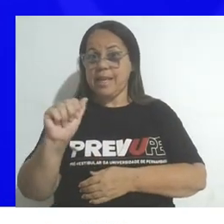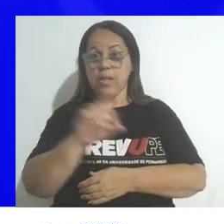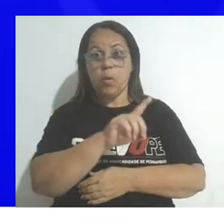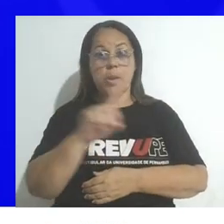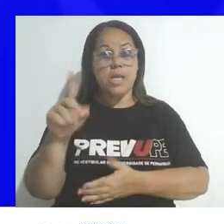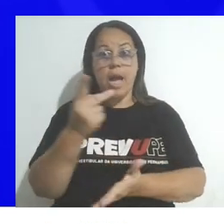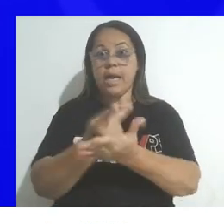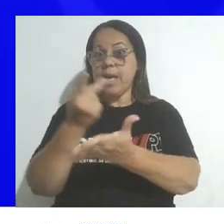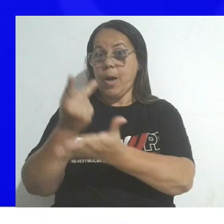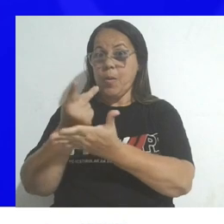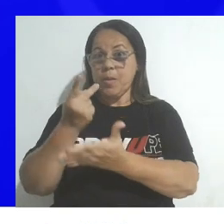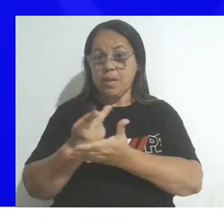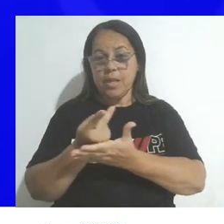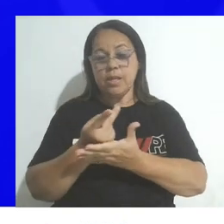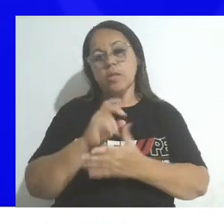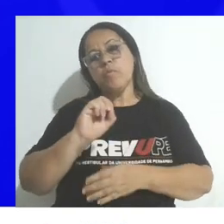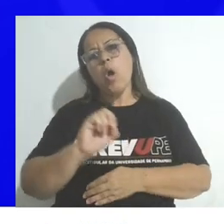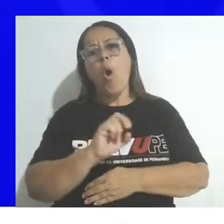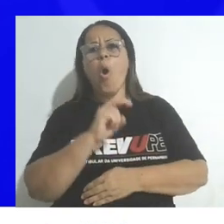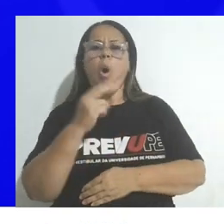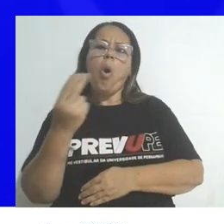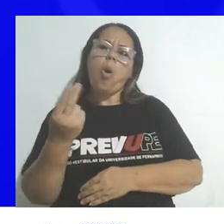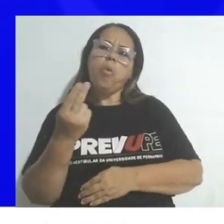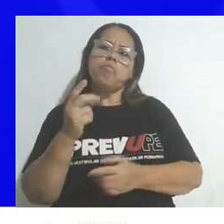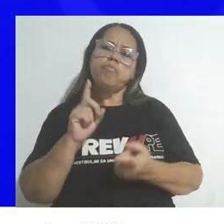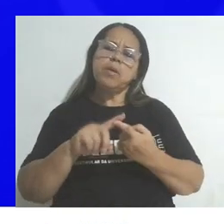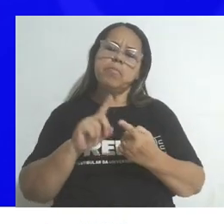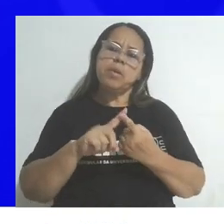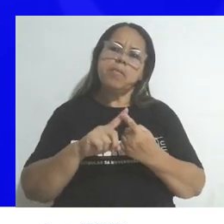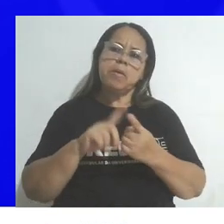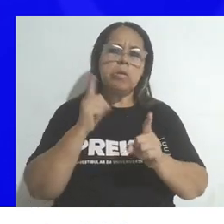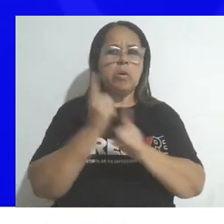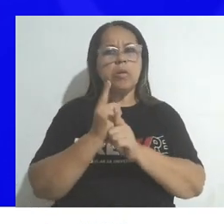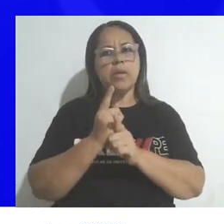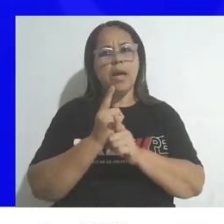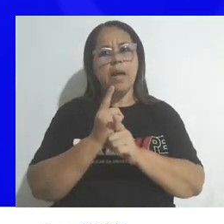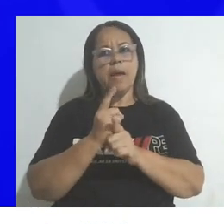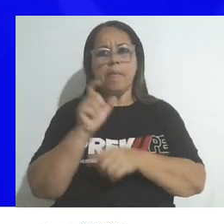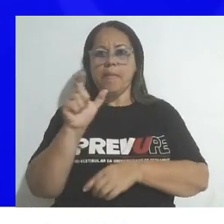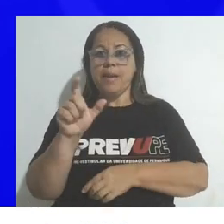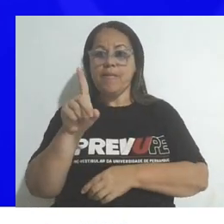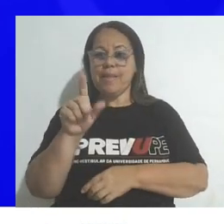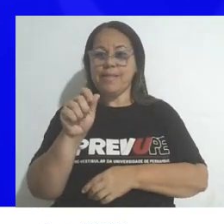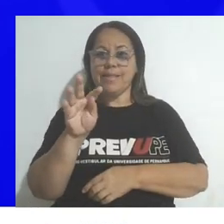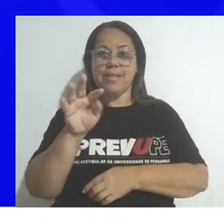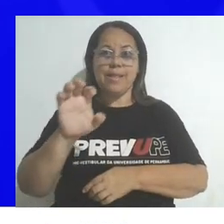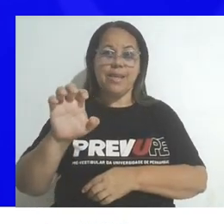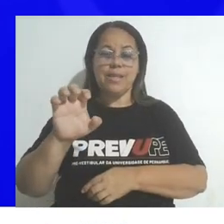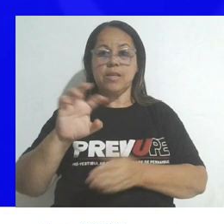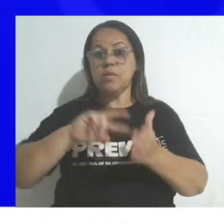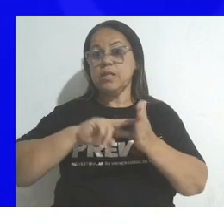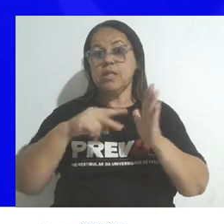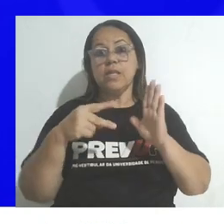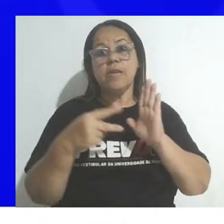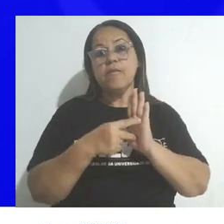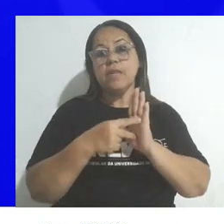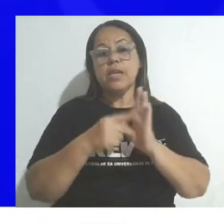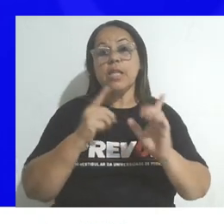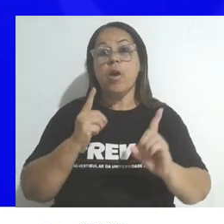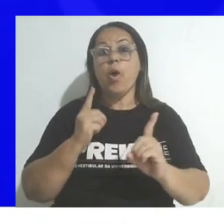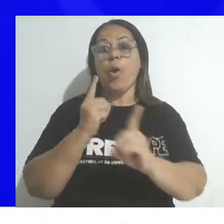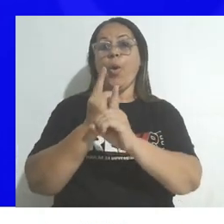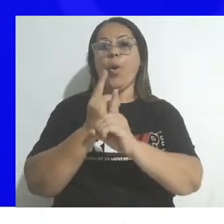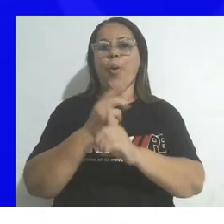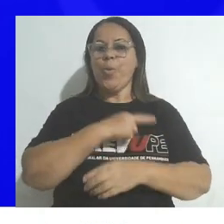data em que aquilo acontece the date ou você pode também encontrar a palavra date identificar ela com o significado de